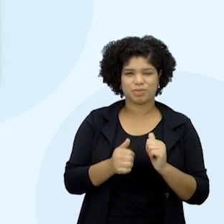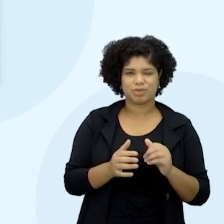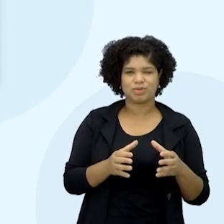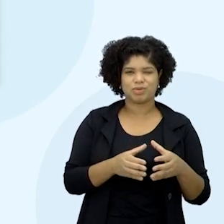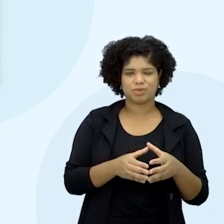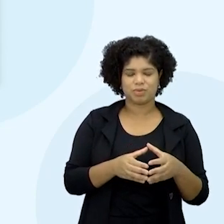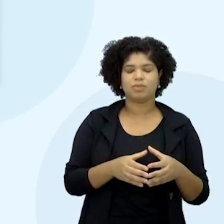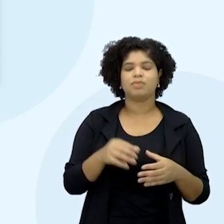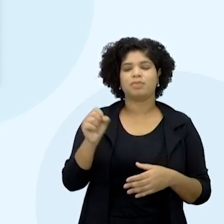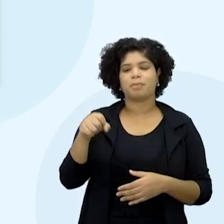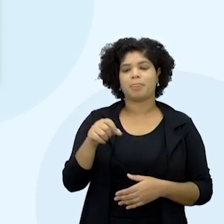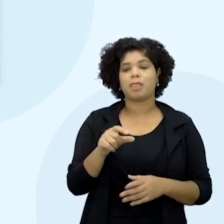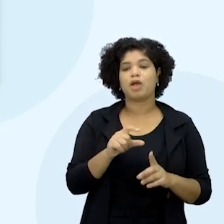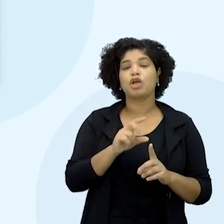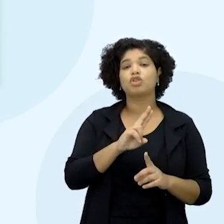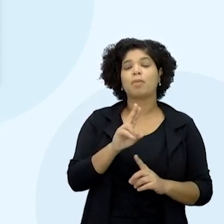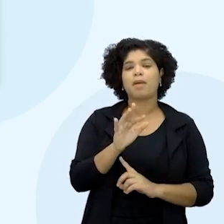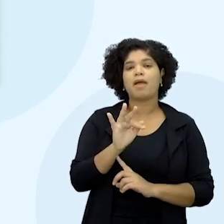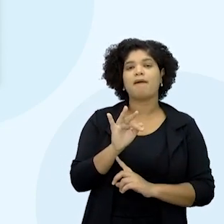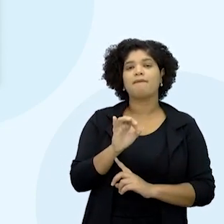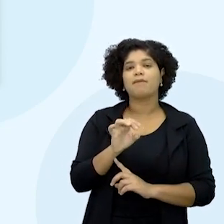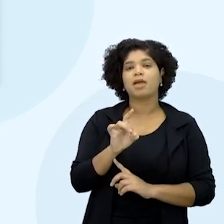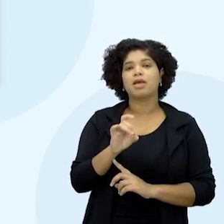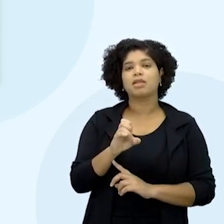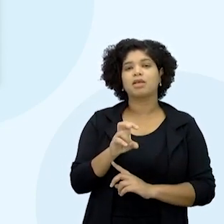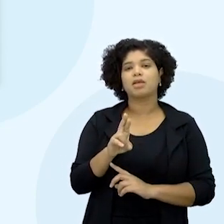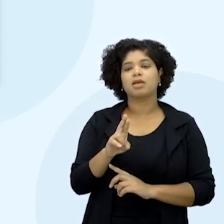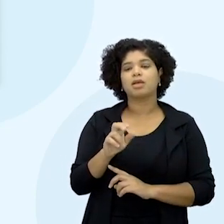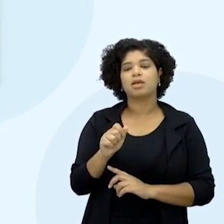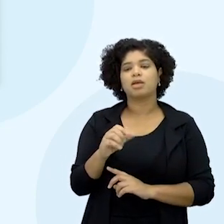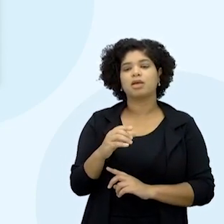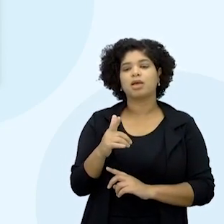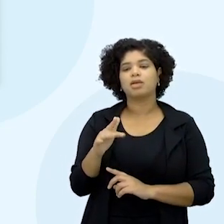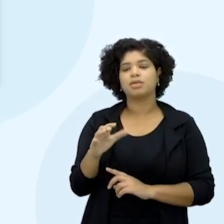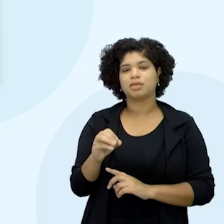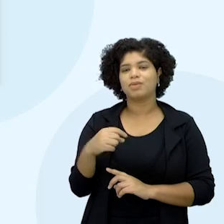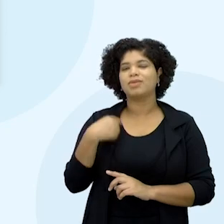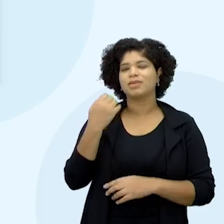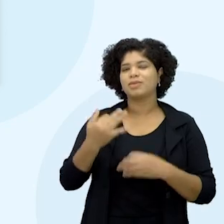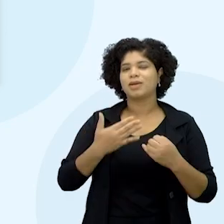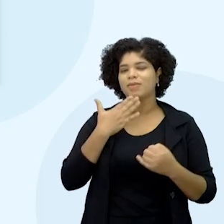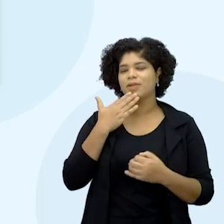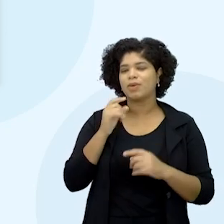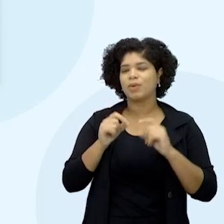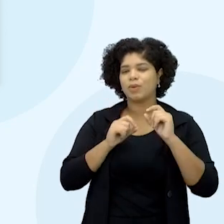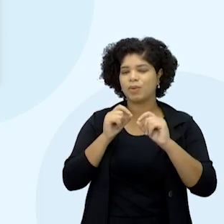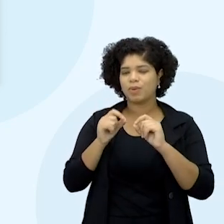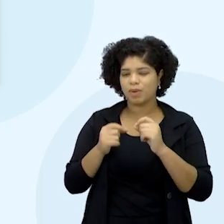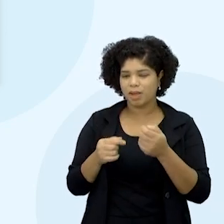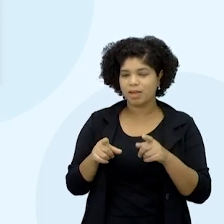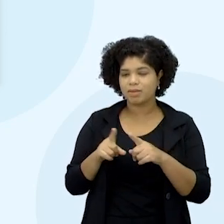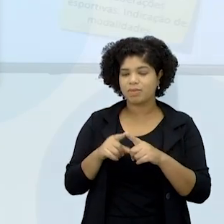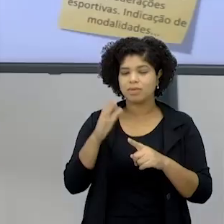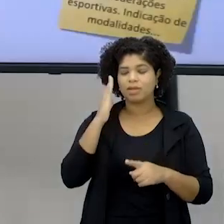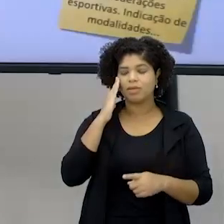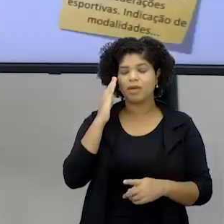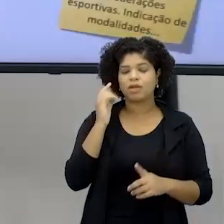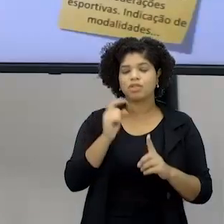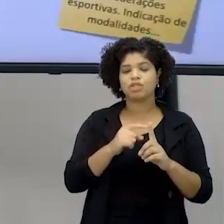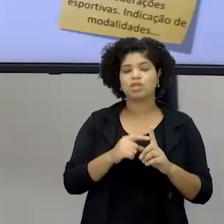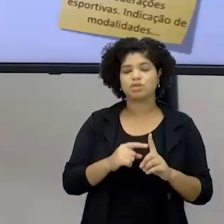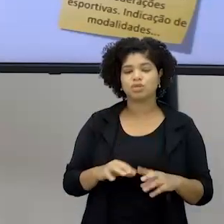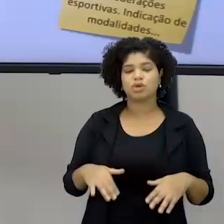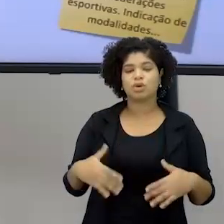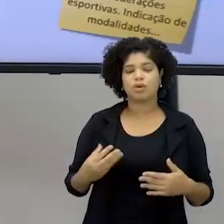falar dessa questão da iniciação, da indicação das modalidades, fazer um levantamento aí